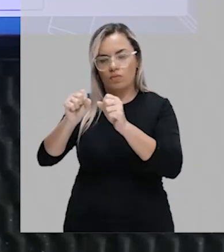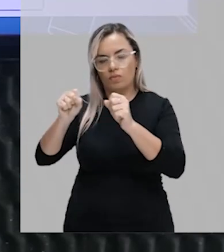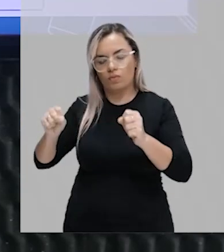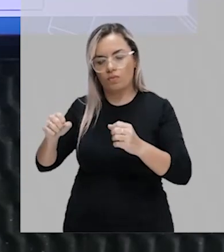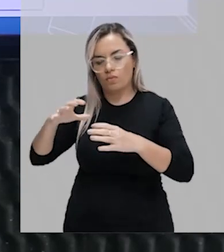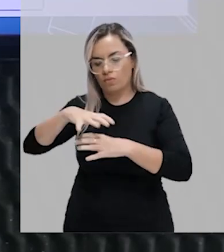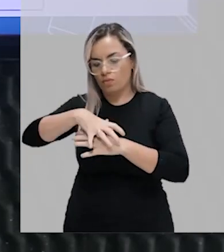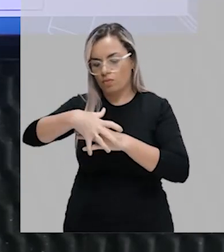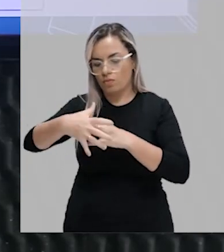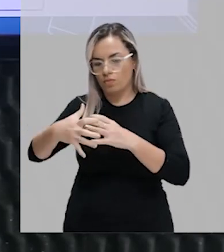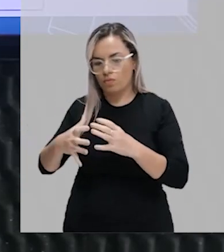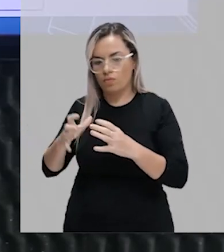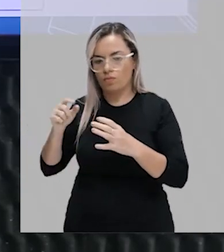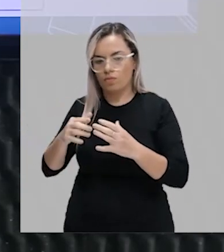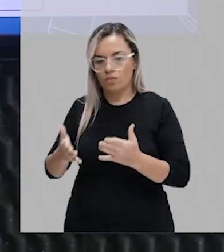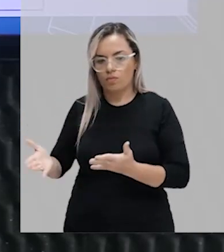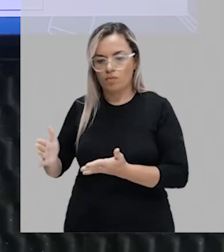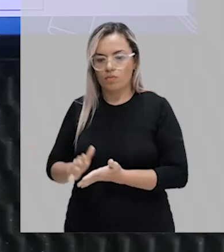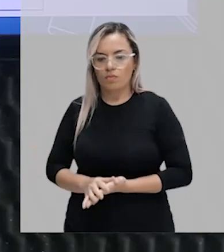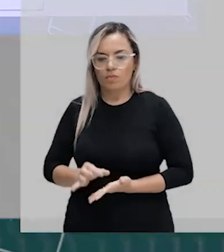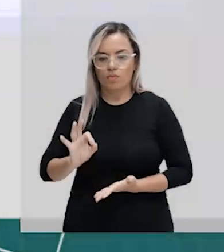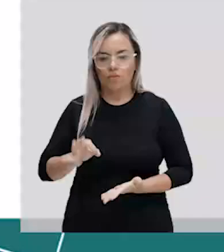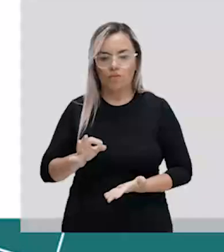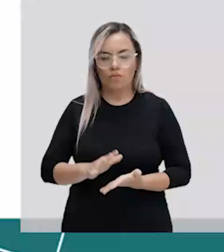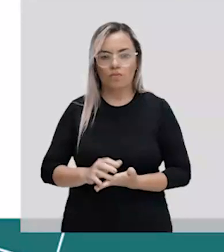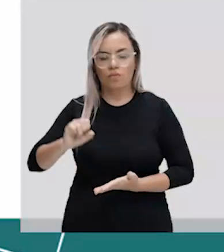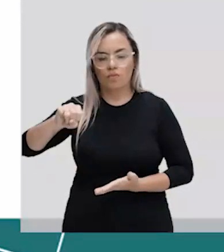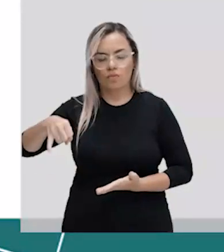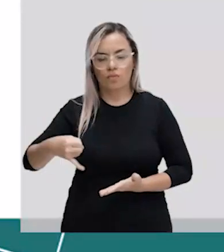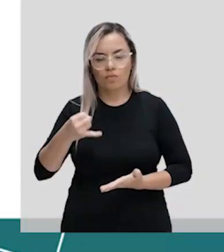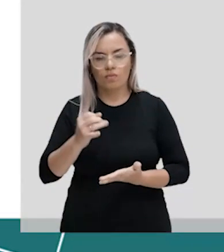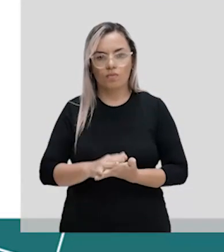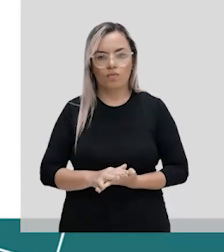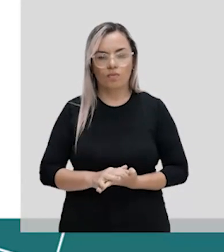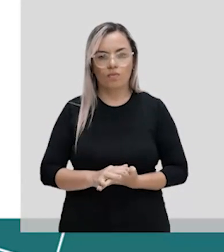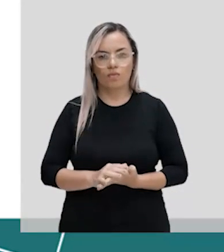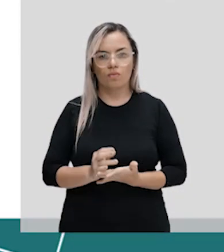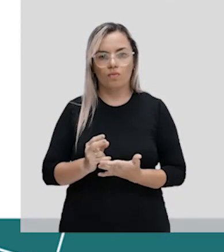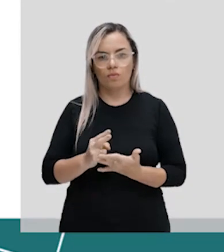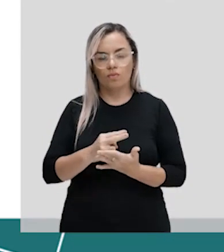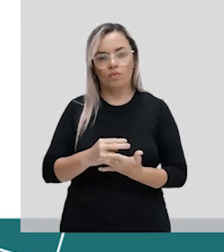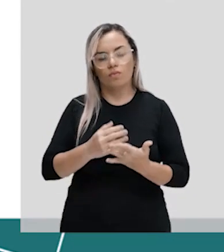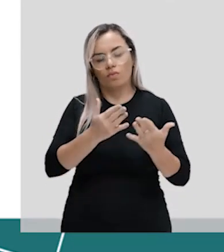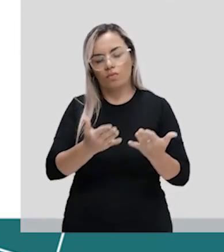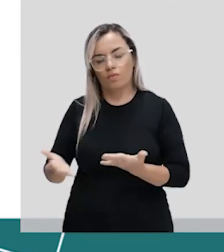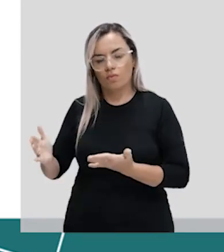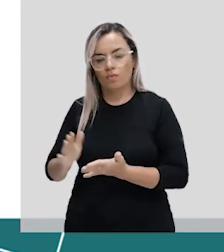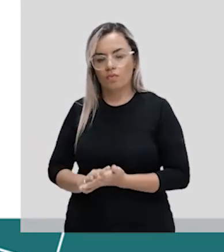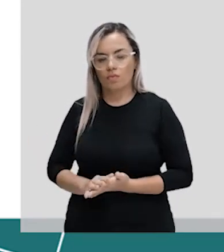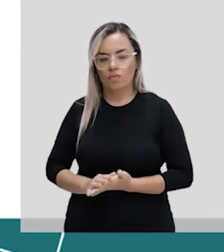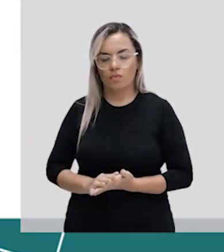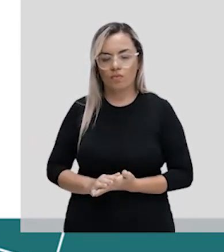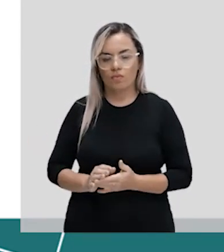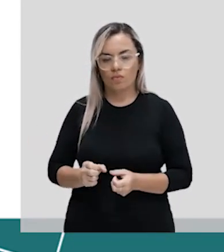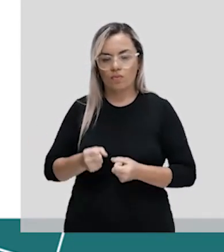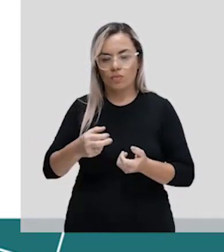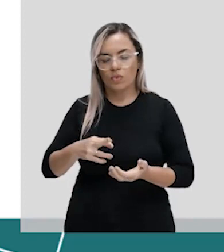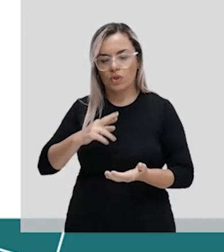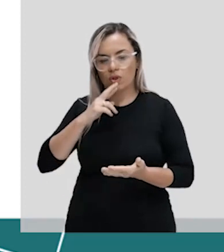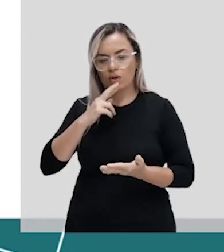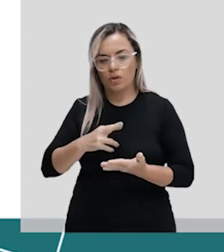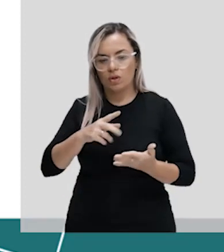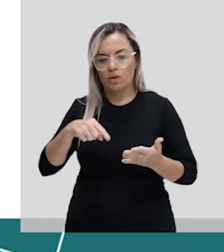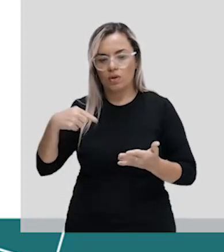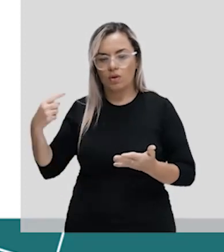isolado, tá certo, pessoal? Aproveitando essa mesma figura, a gente vai tentar responder a próxima questão. Questão